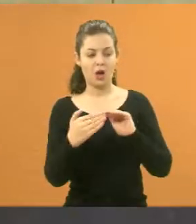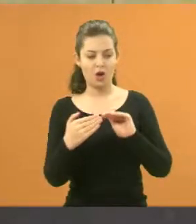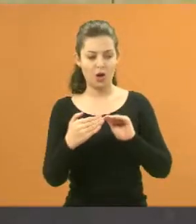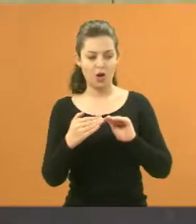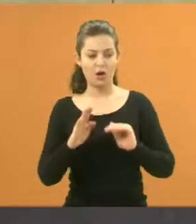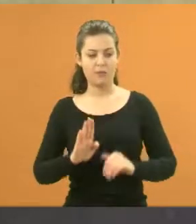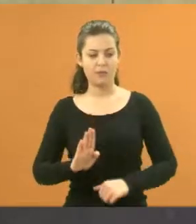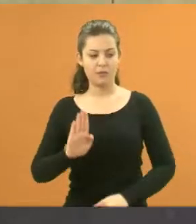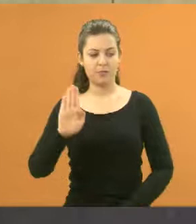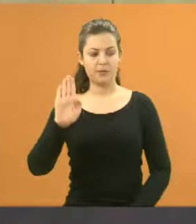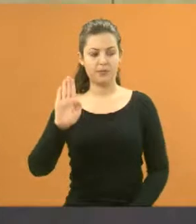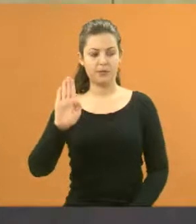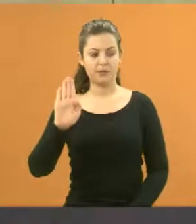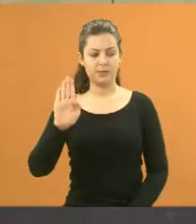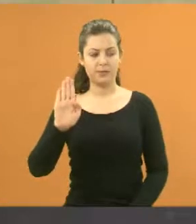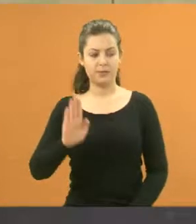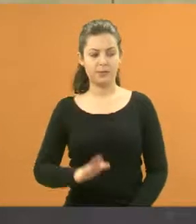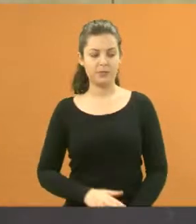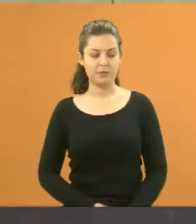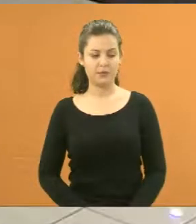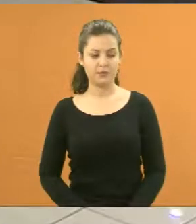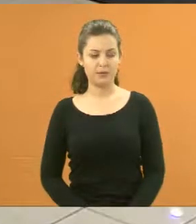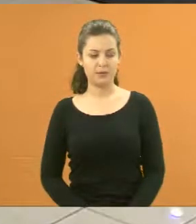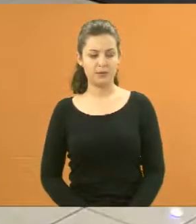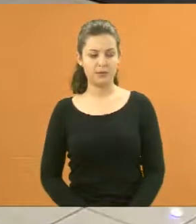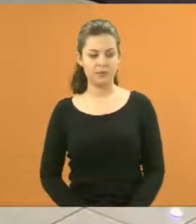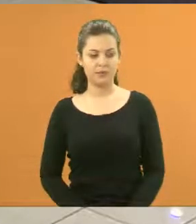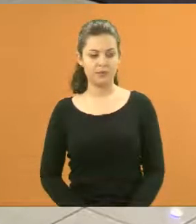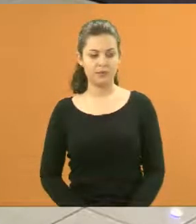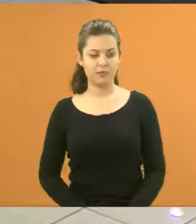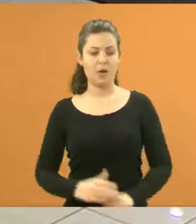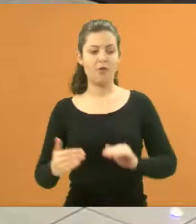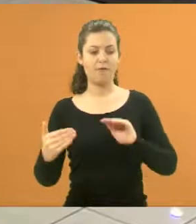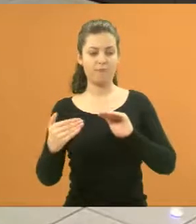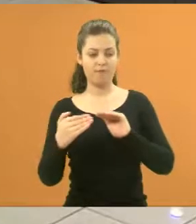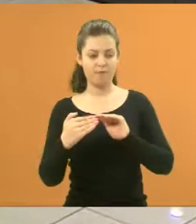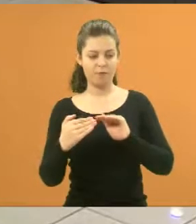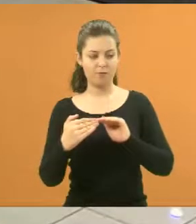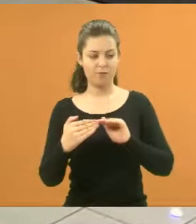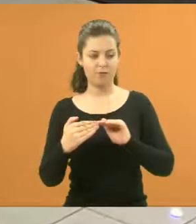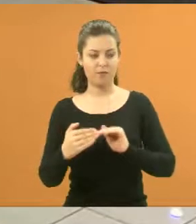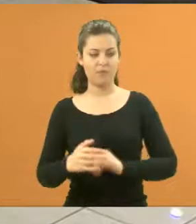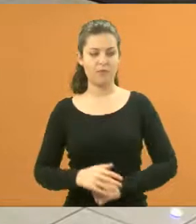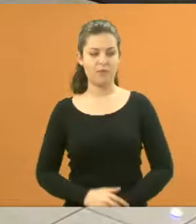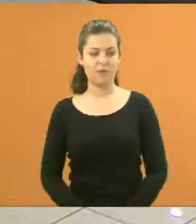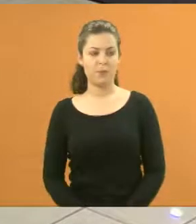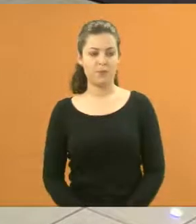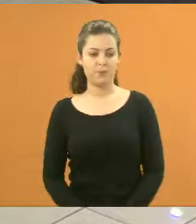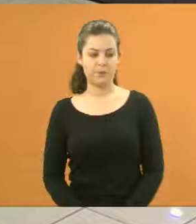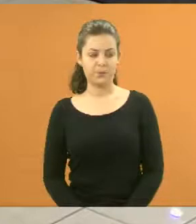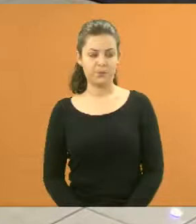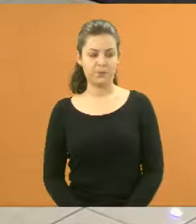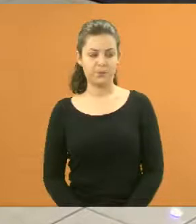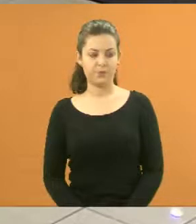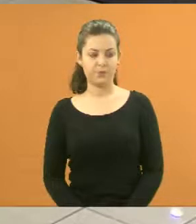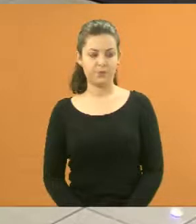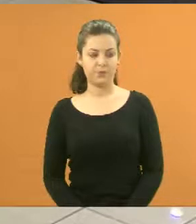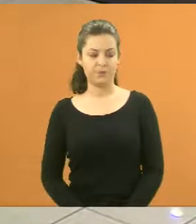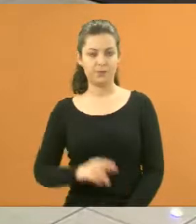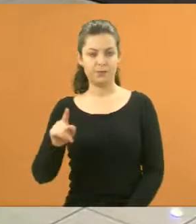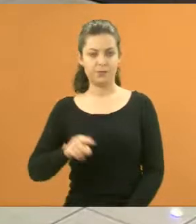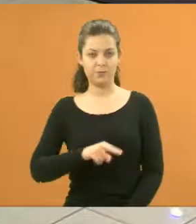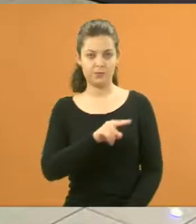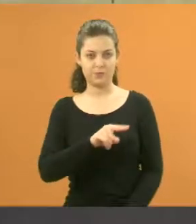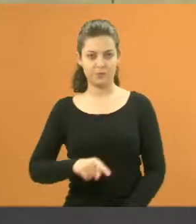favoráveis, que se manifestem levantando o braço. Os que foram favoráveis. Então vamos suspender